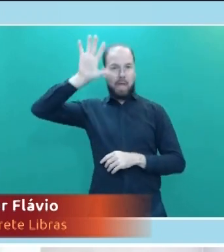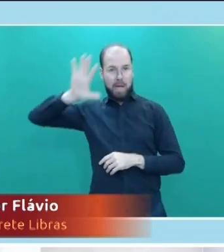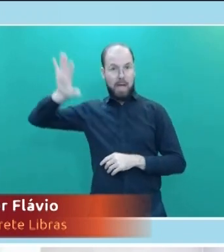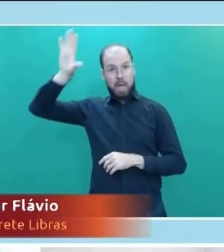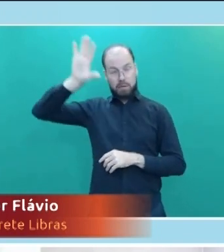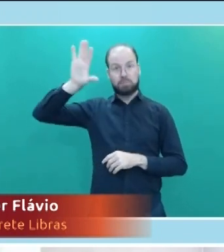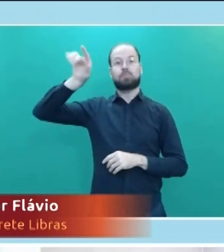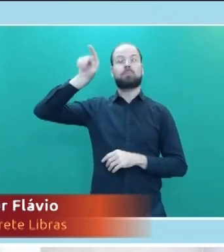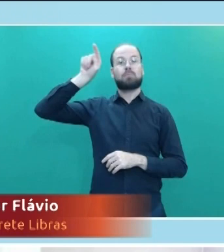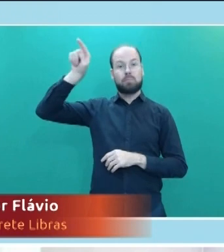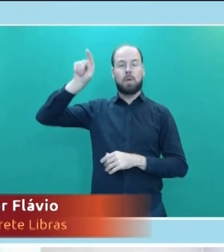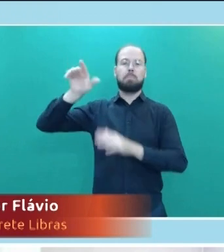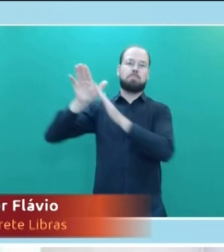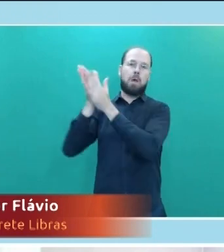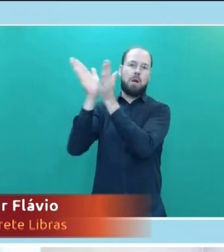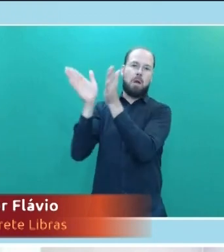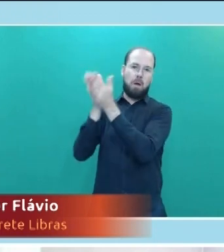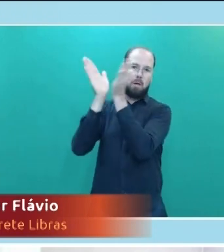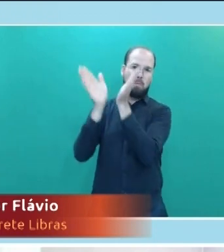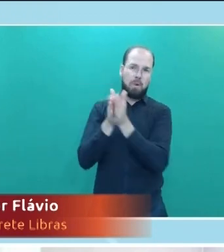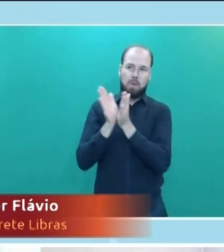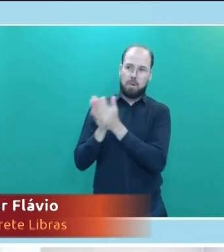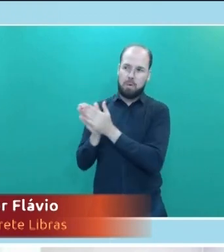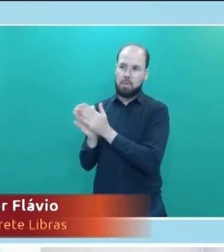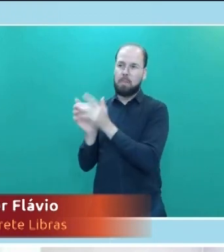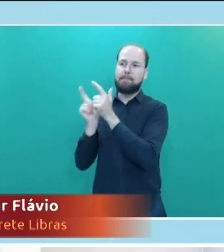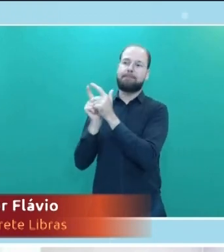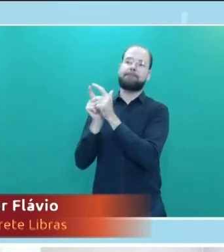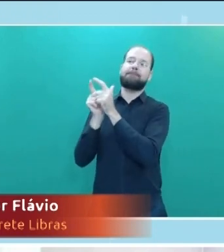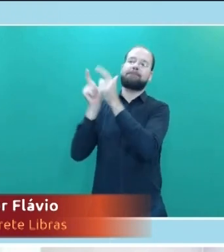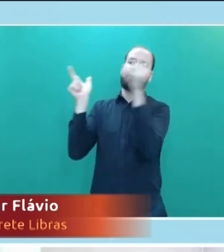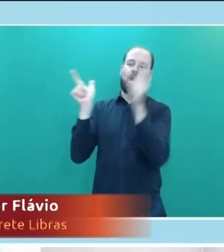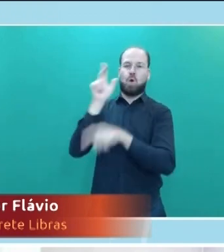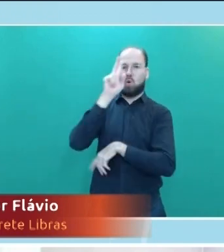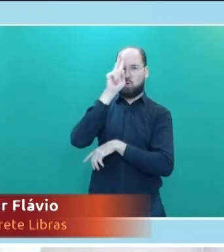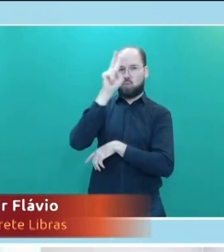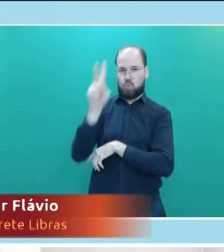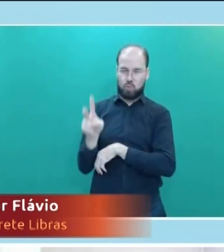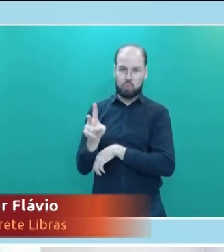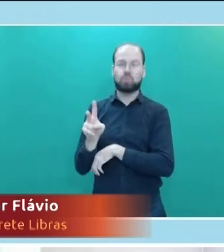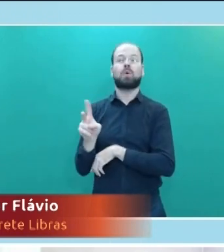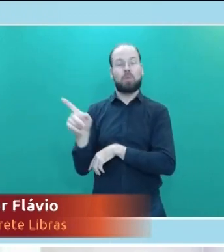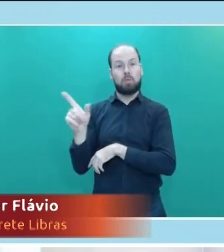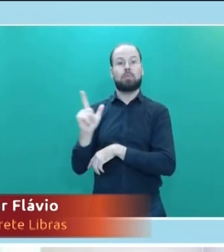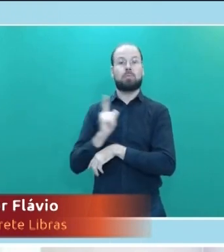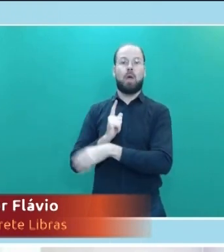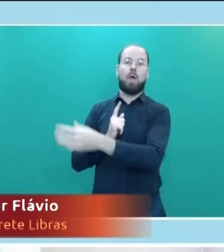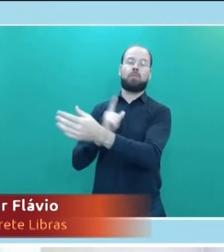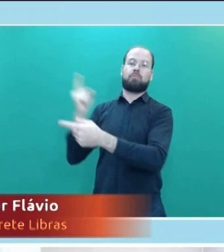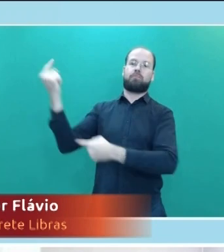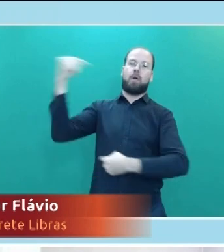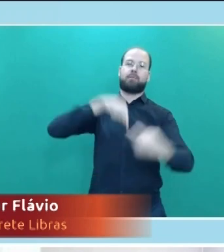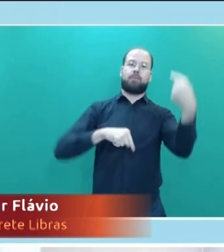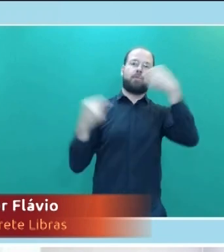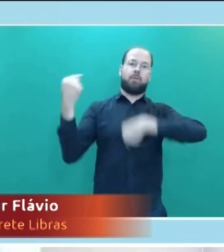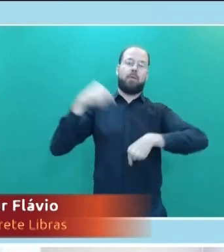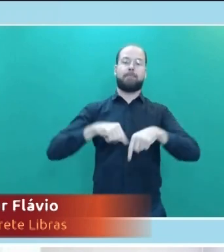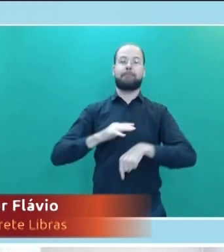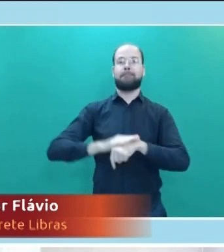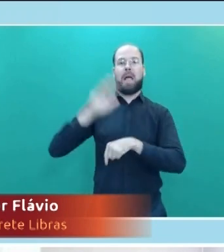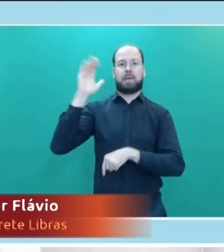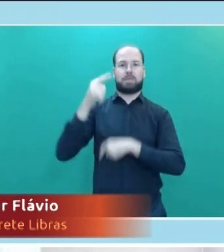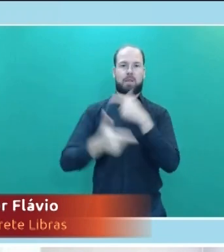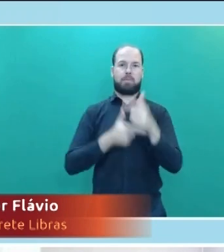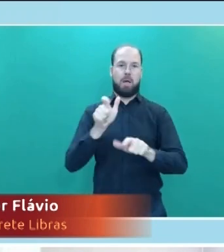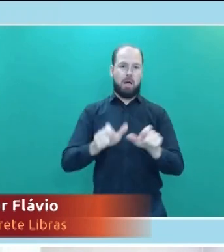né? Não exclusivo, é um dos maiores fornecedores. Então, o que a gente entende por